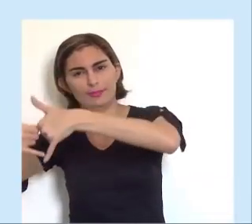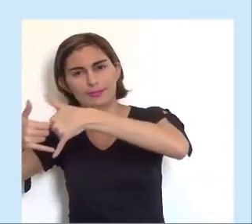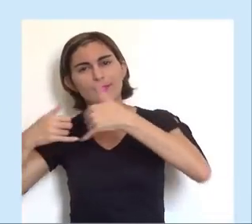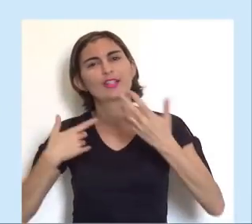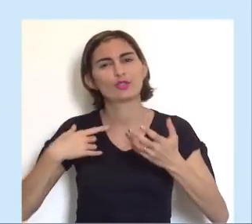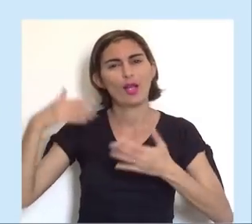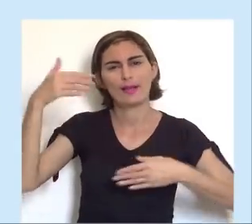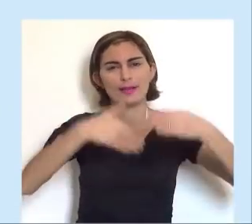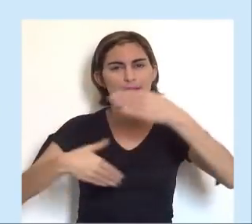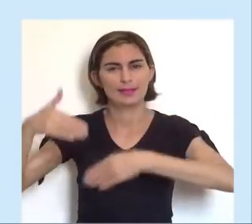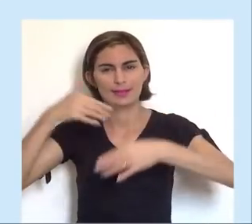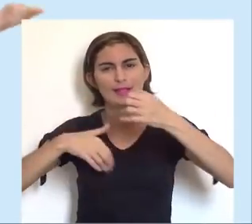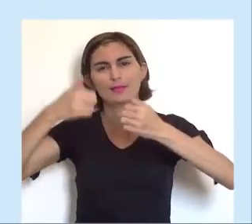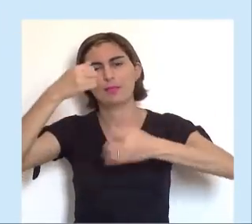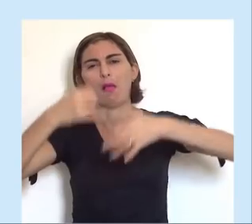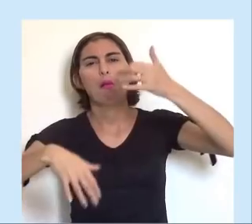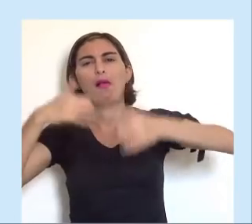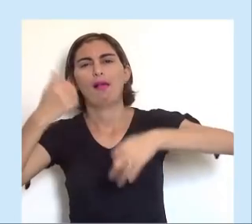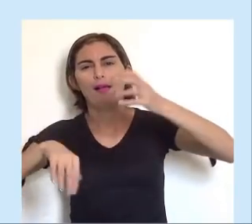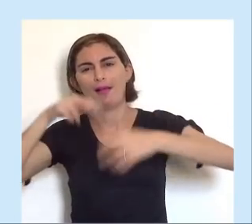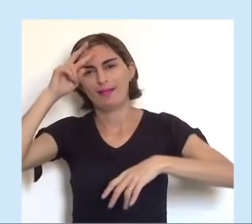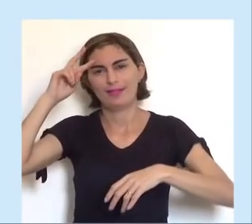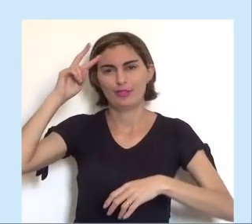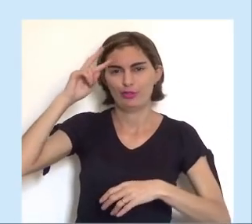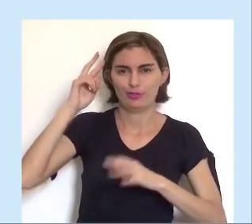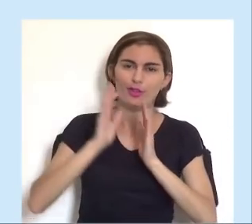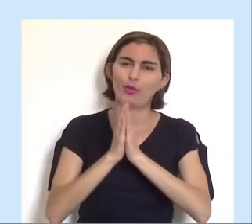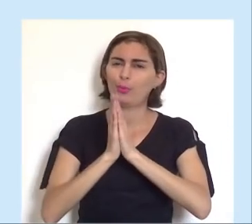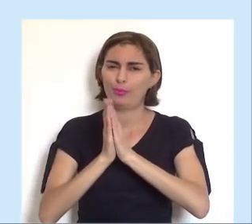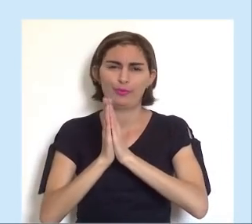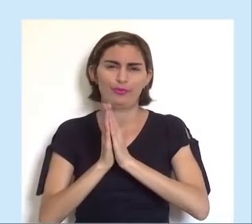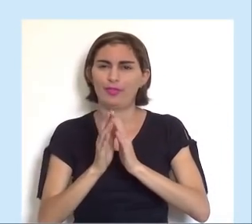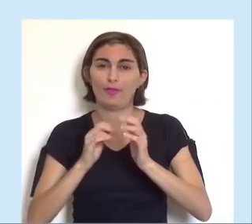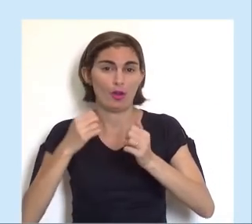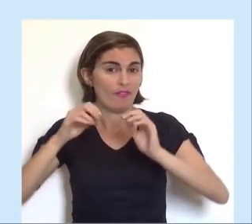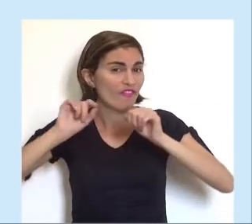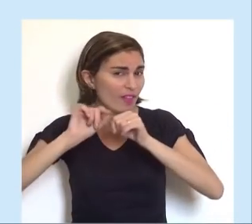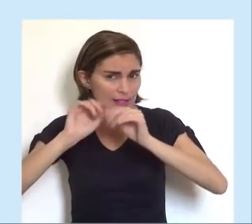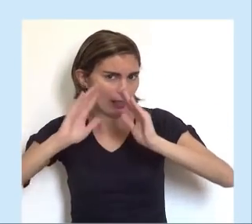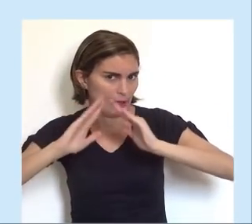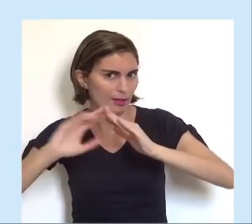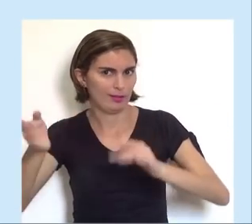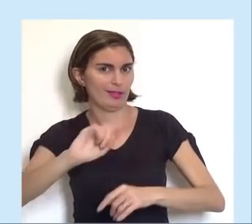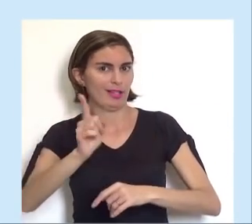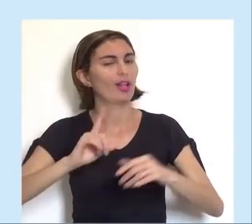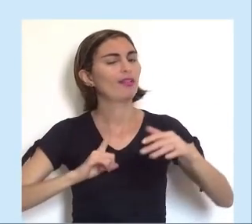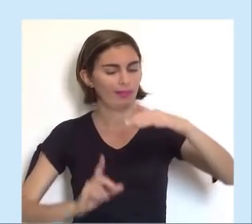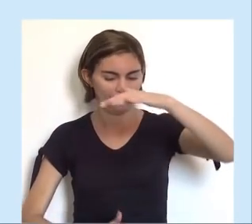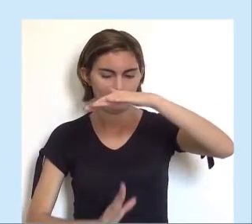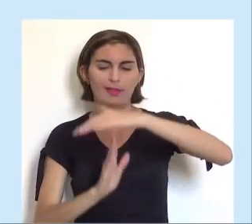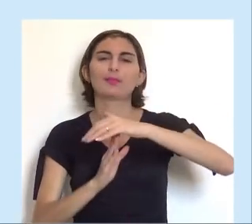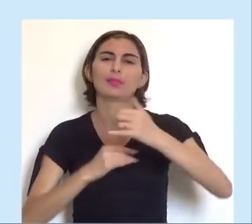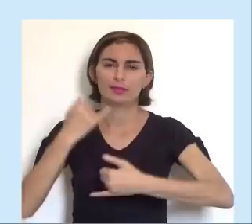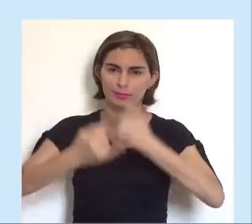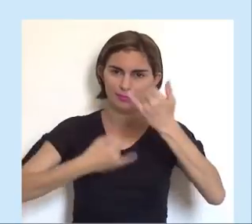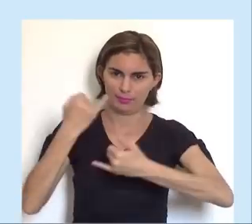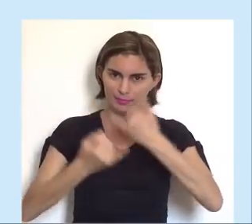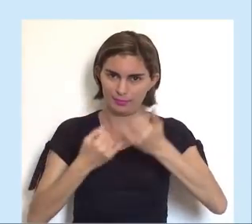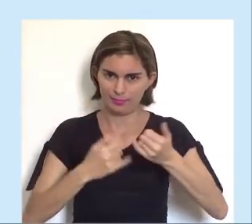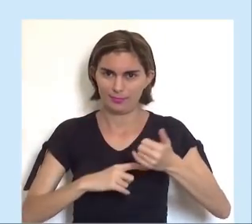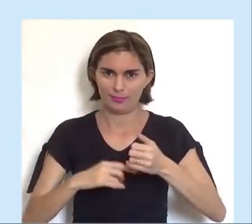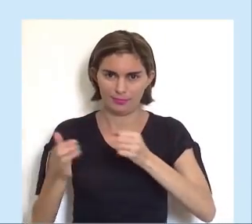teve acesso a essa belíssima história. Por favor, não reproduzam em casa. Tem limites à brincadeira do esconde-esconde,